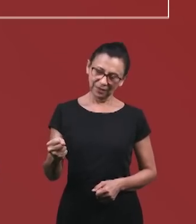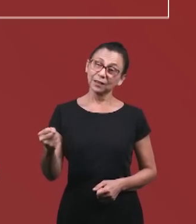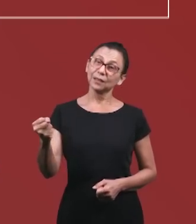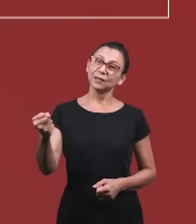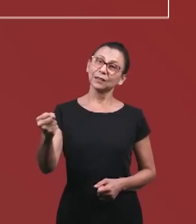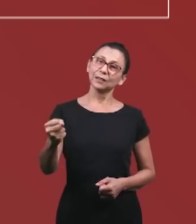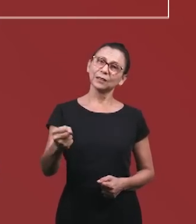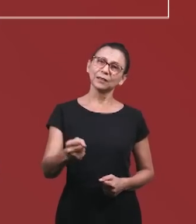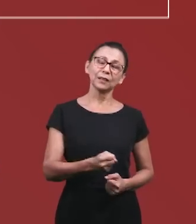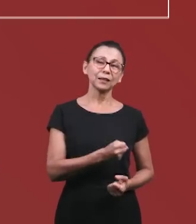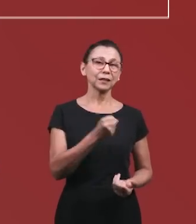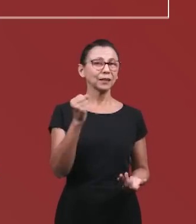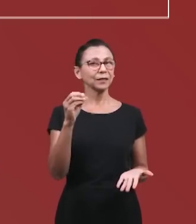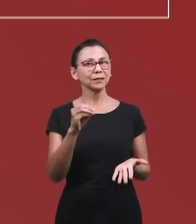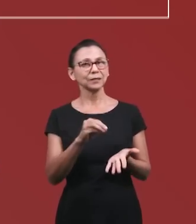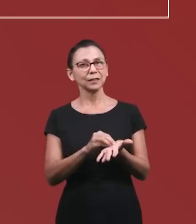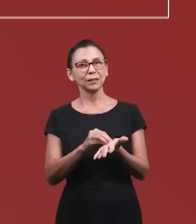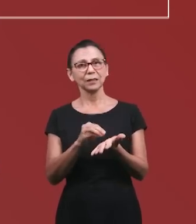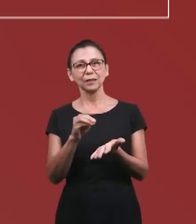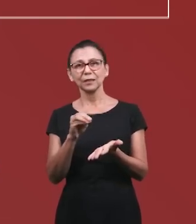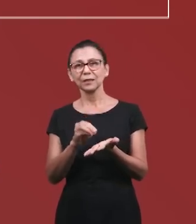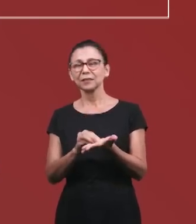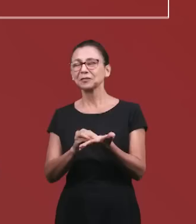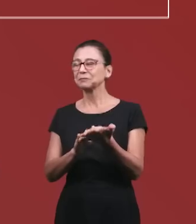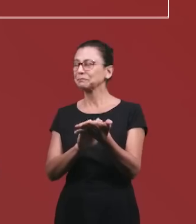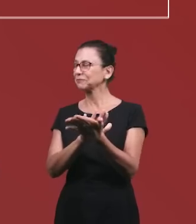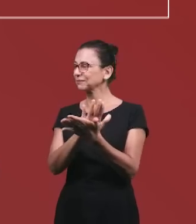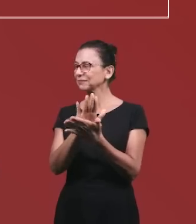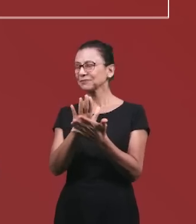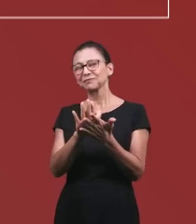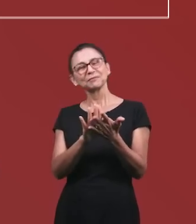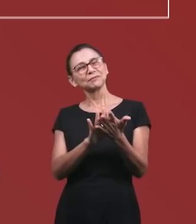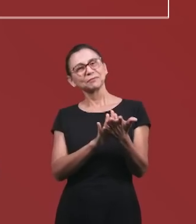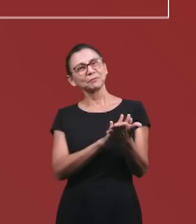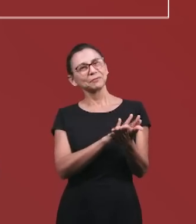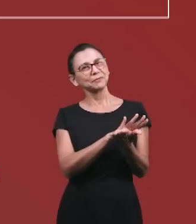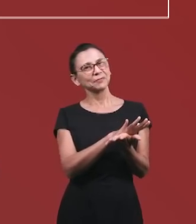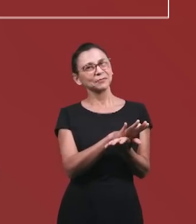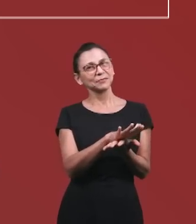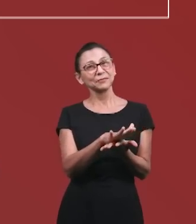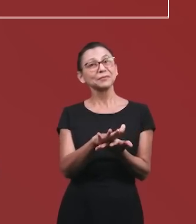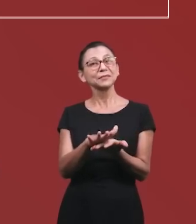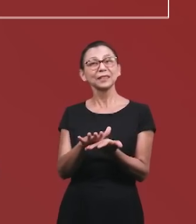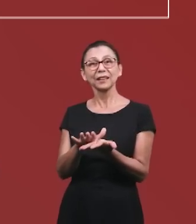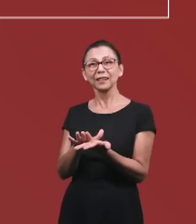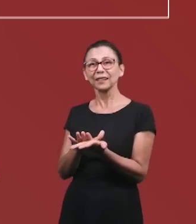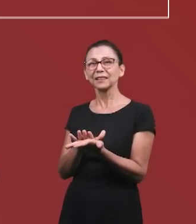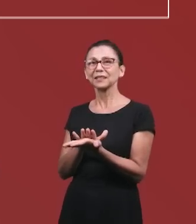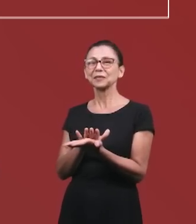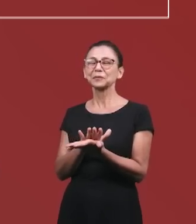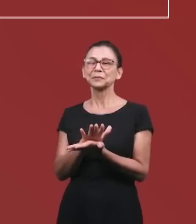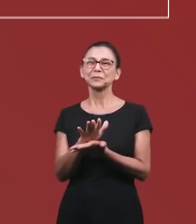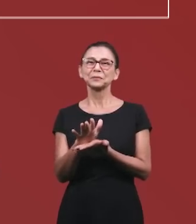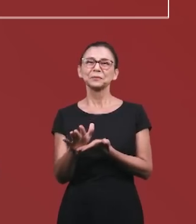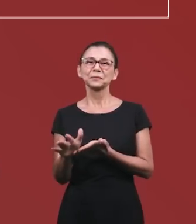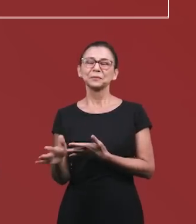meu Salvador. Já me lavou teu sangue